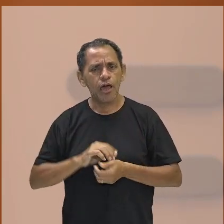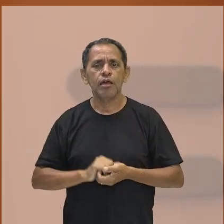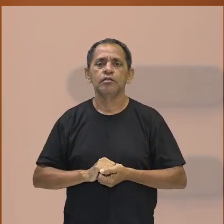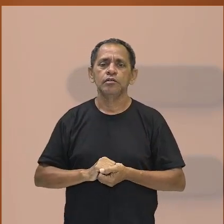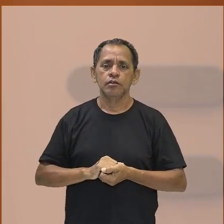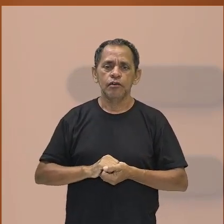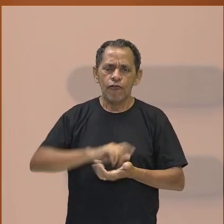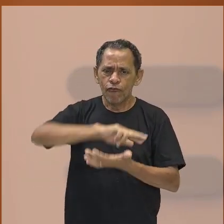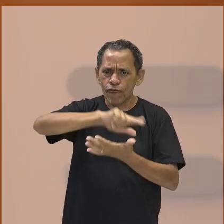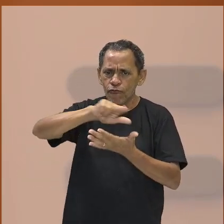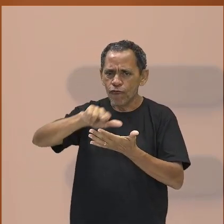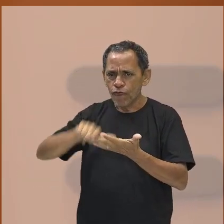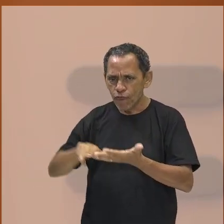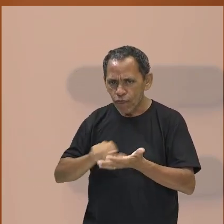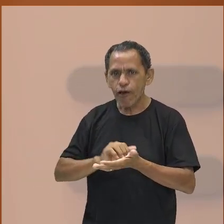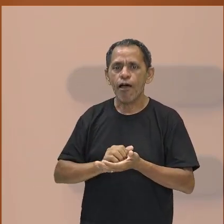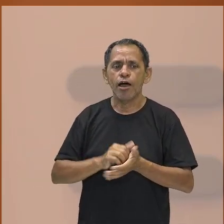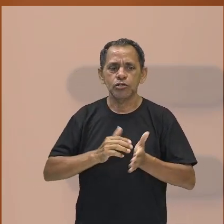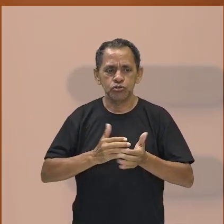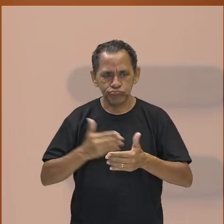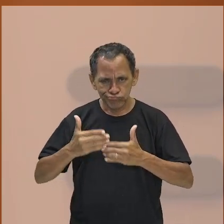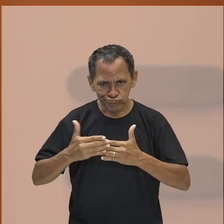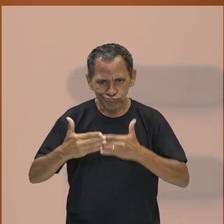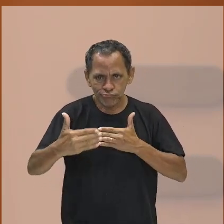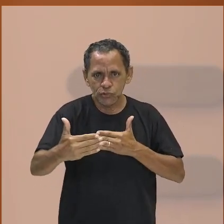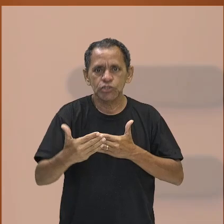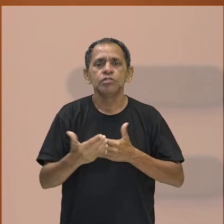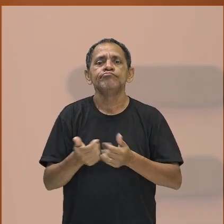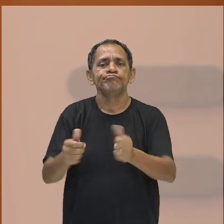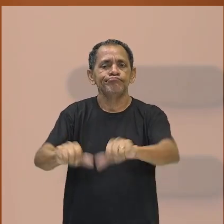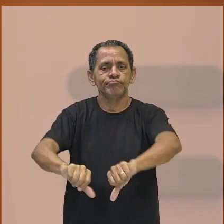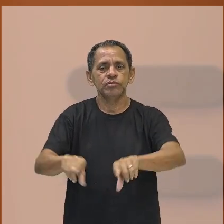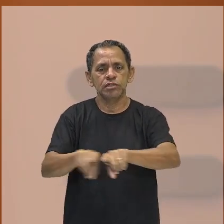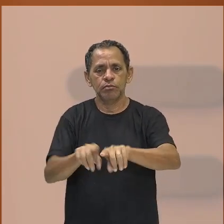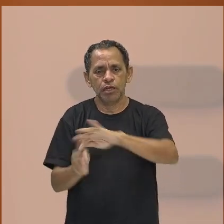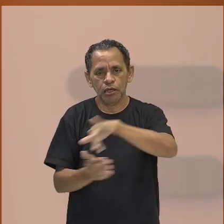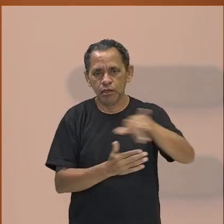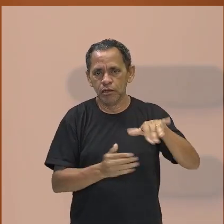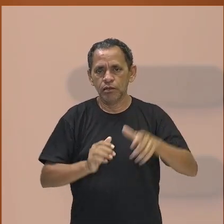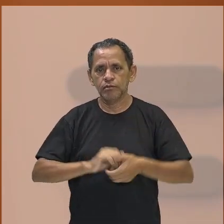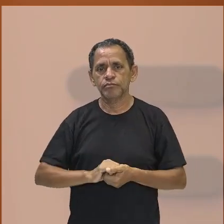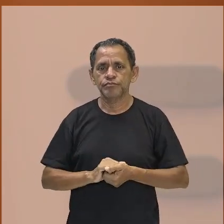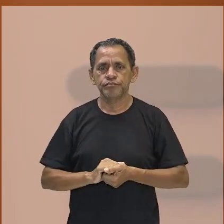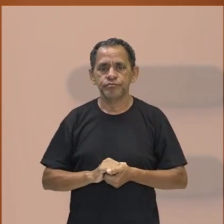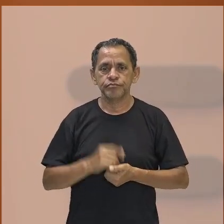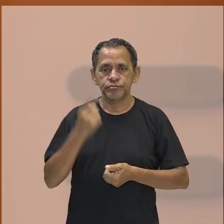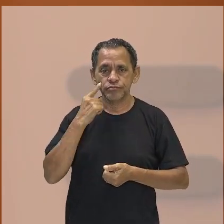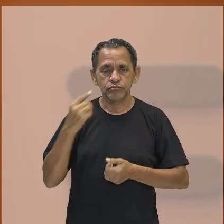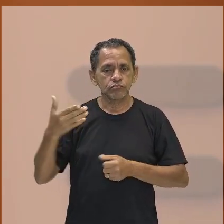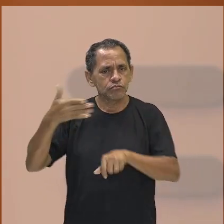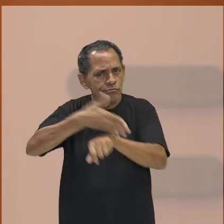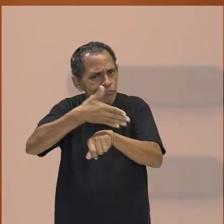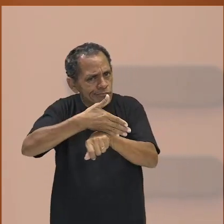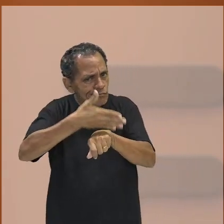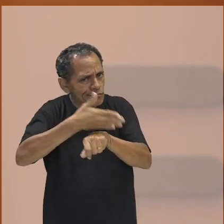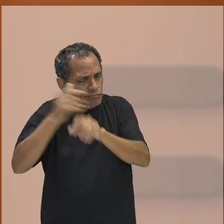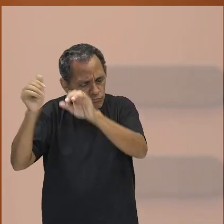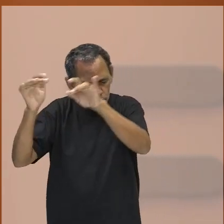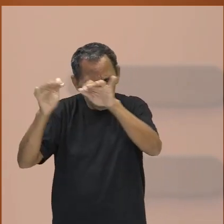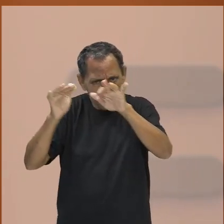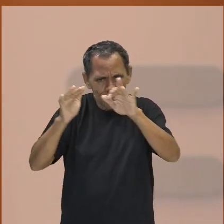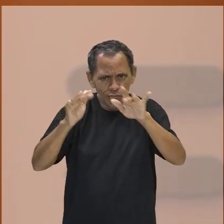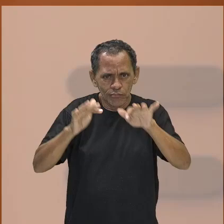então, de crises. Acompanhe, então, comigo. Vamos falar um pouco agora, ver no VT o quê? Essa entrada de povos,